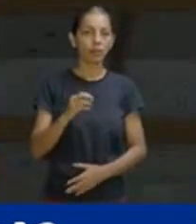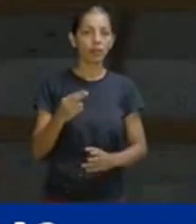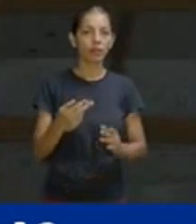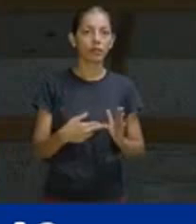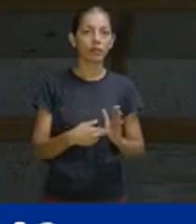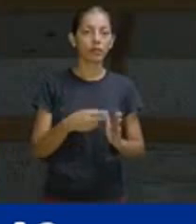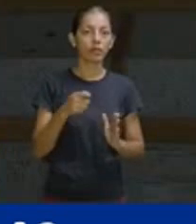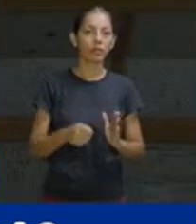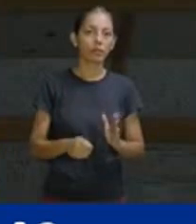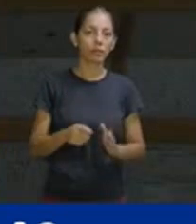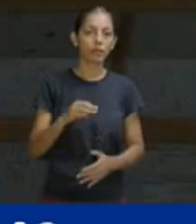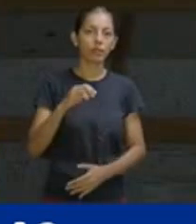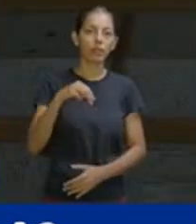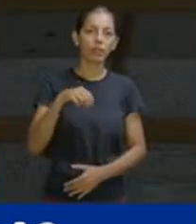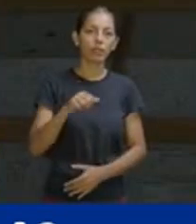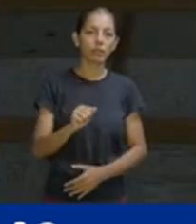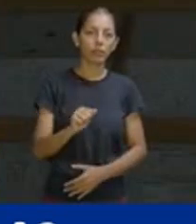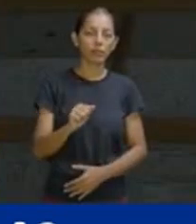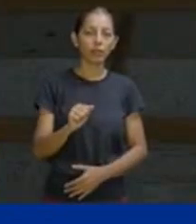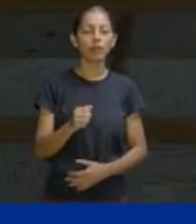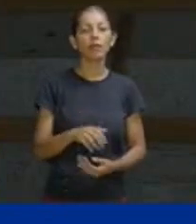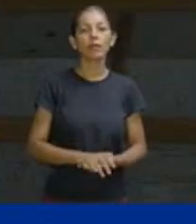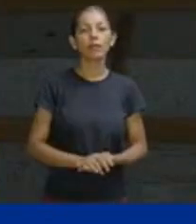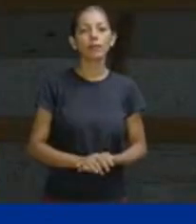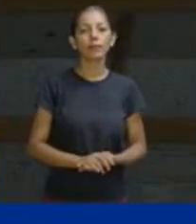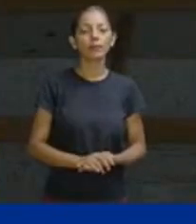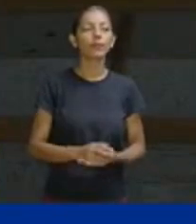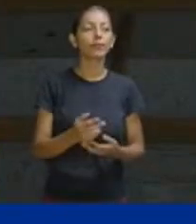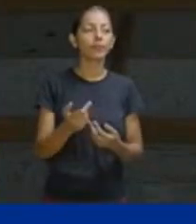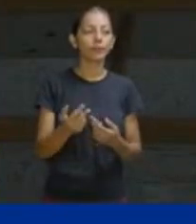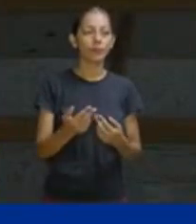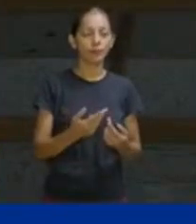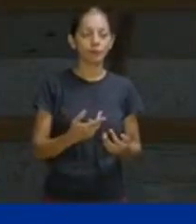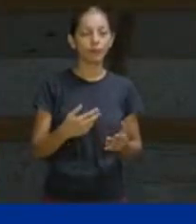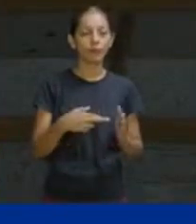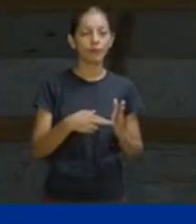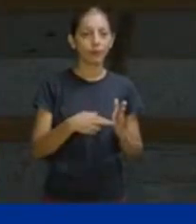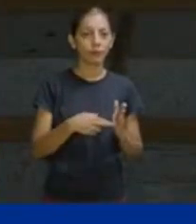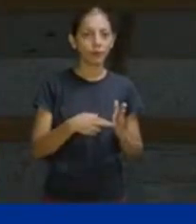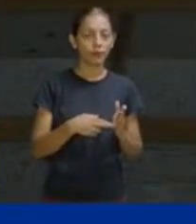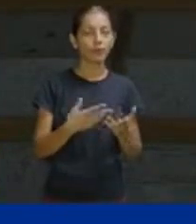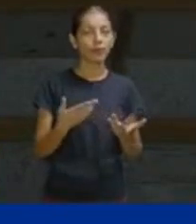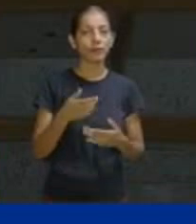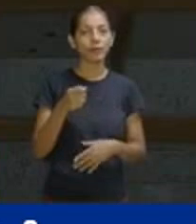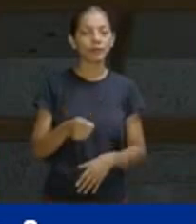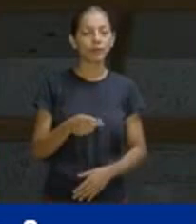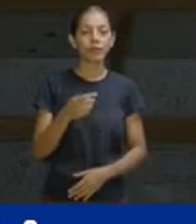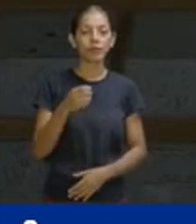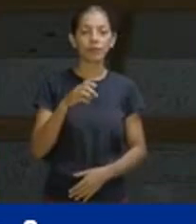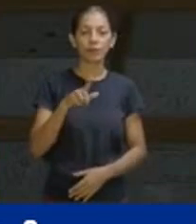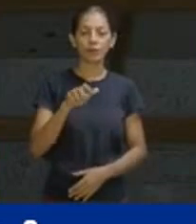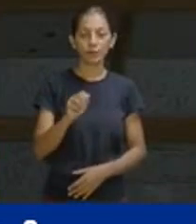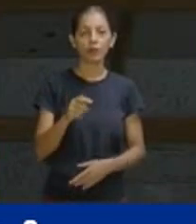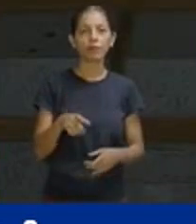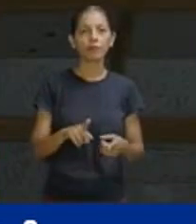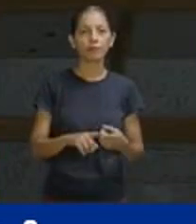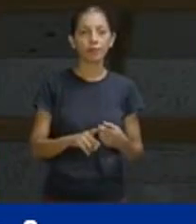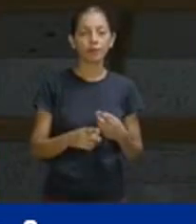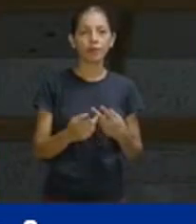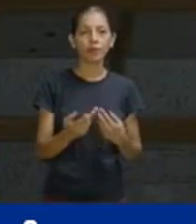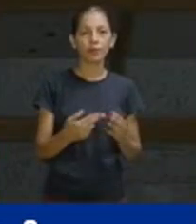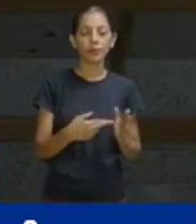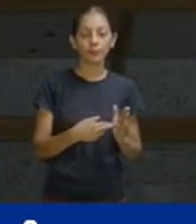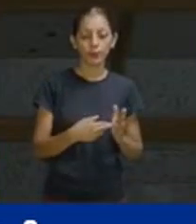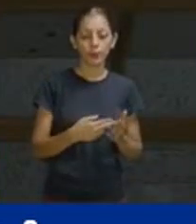Tina Souza. Com o relator. Juiz Carlos Fernando. Também acompanho. A juíza Paula Santos. Acompanho também.